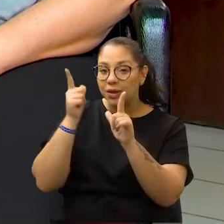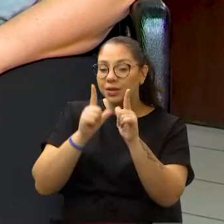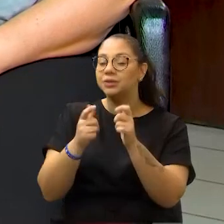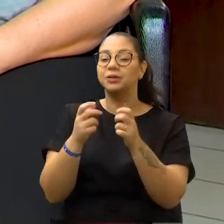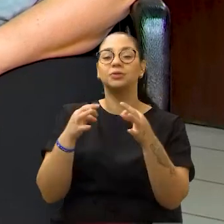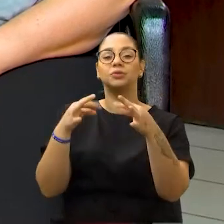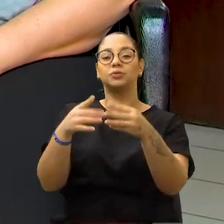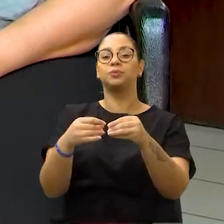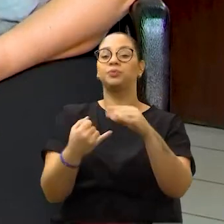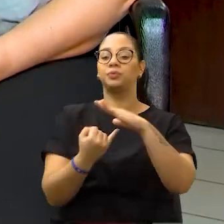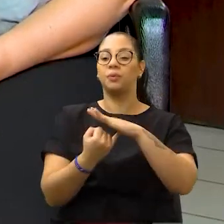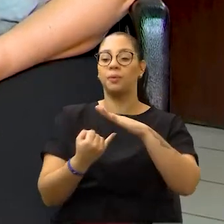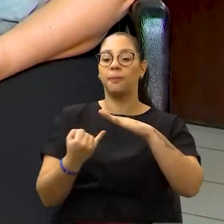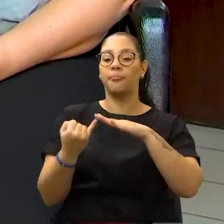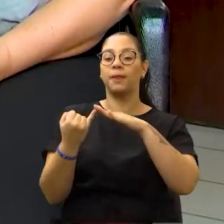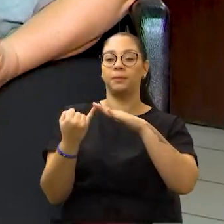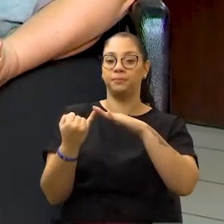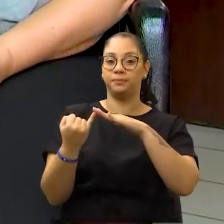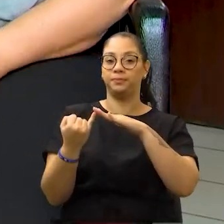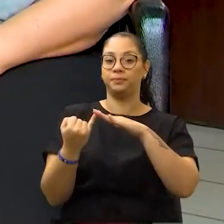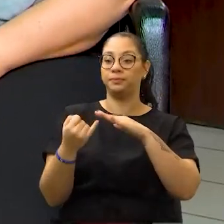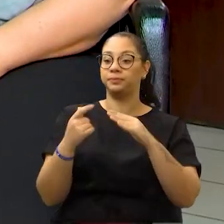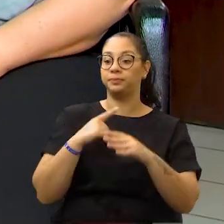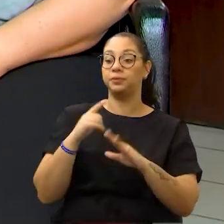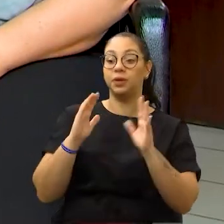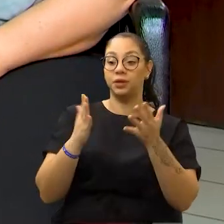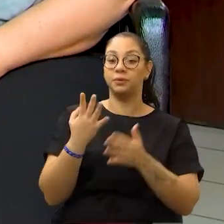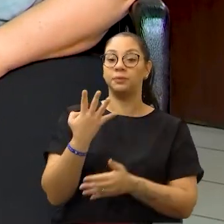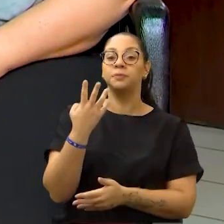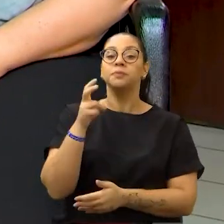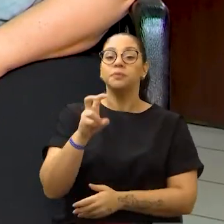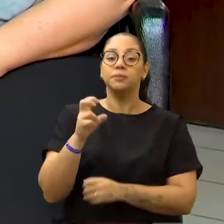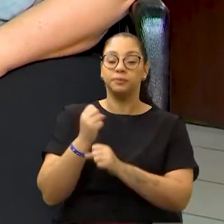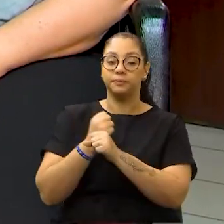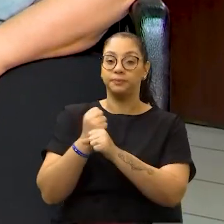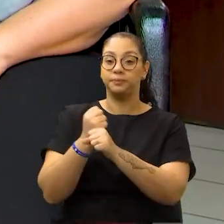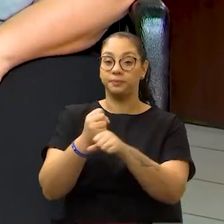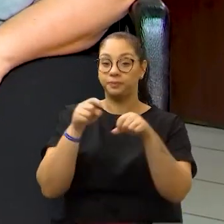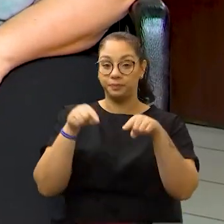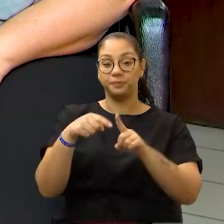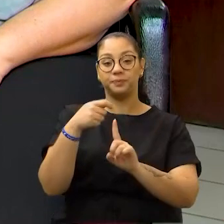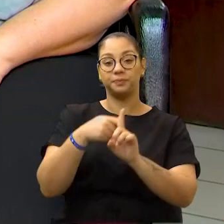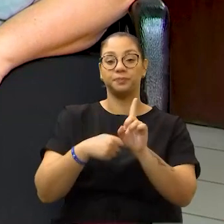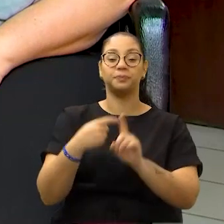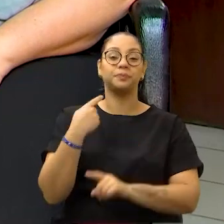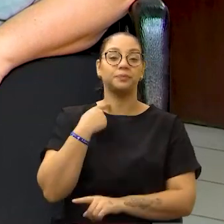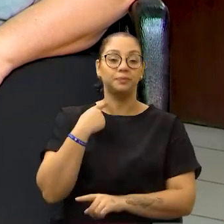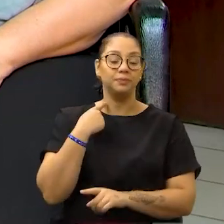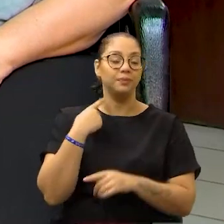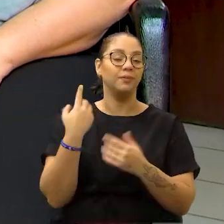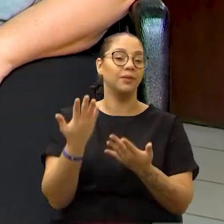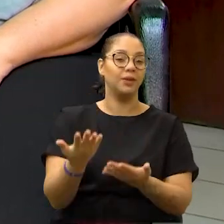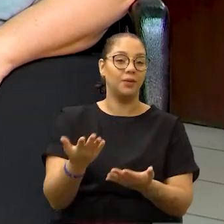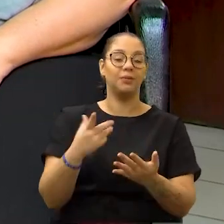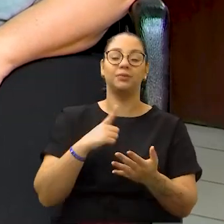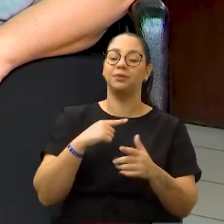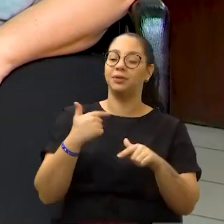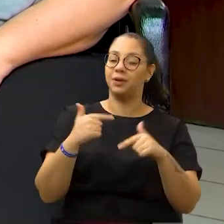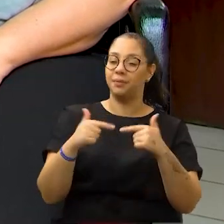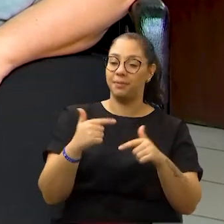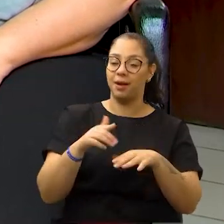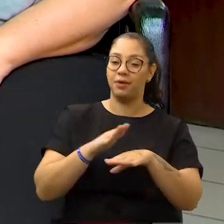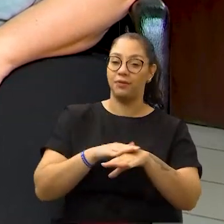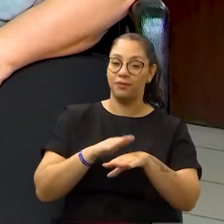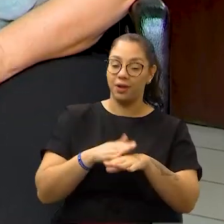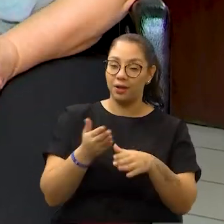essa instituição, que vai completar 45 anos, ainda nesse mês de maio. Então é muito trabalho